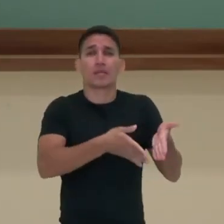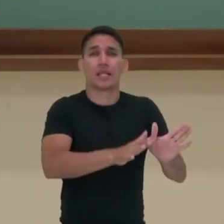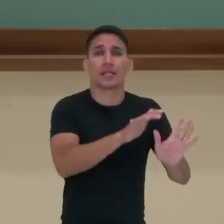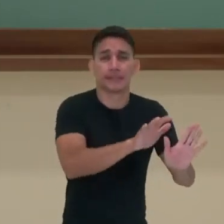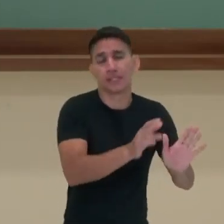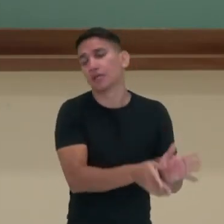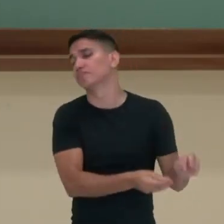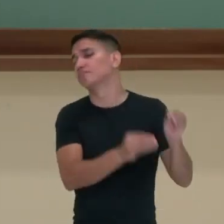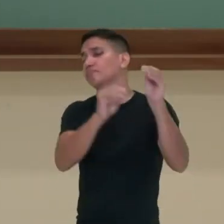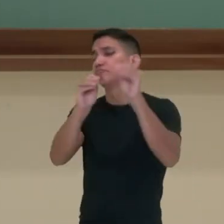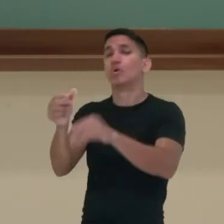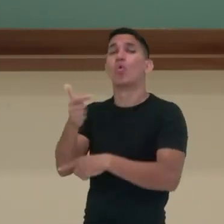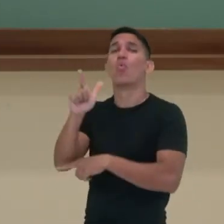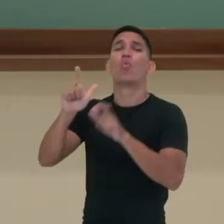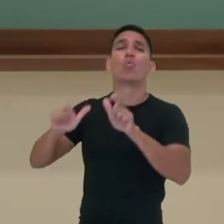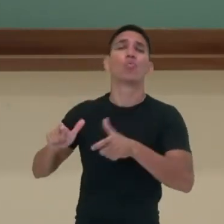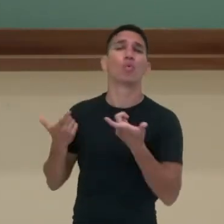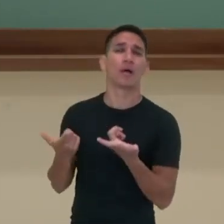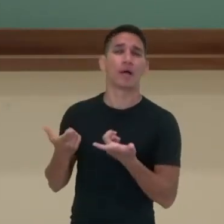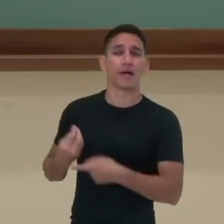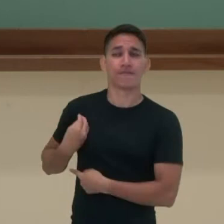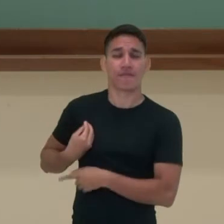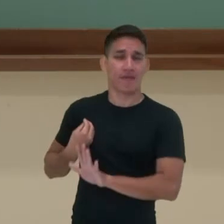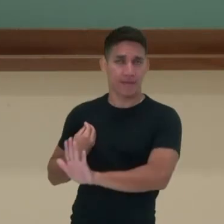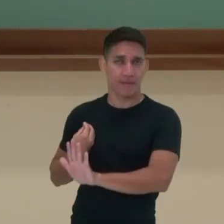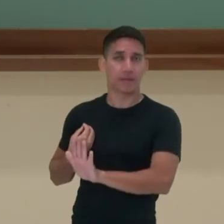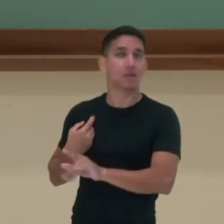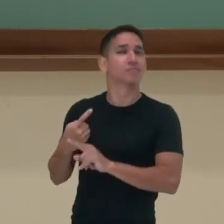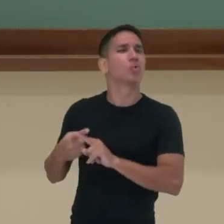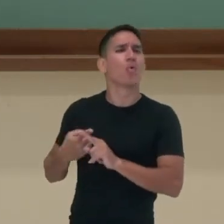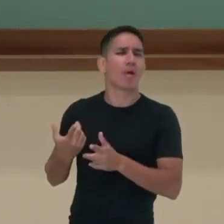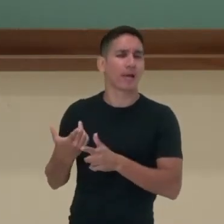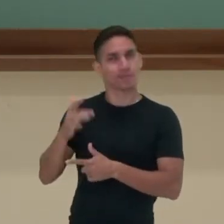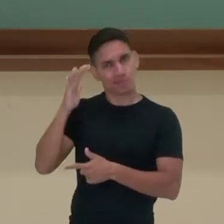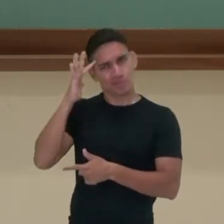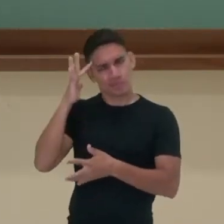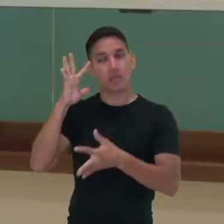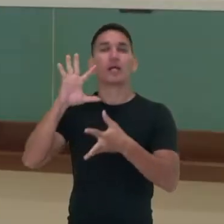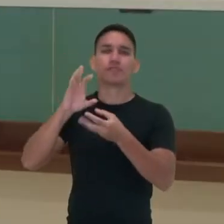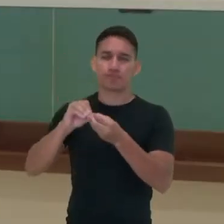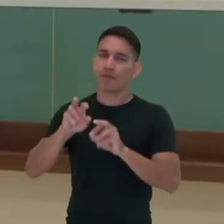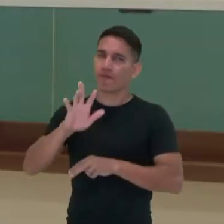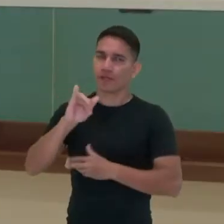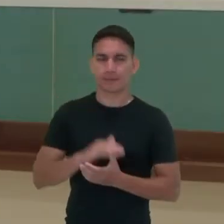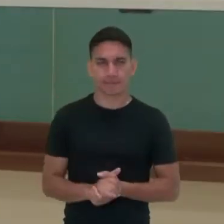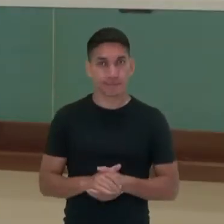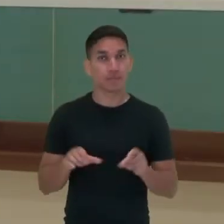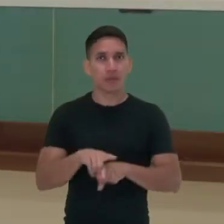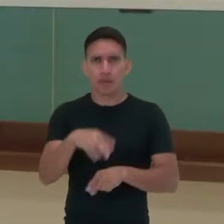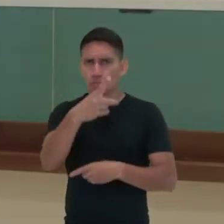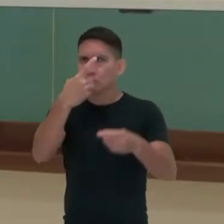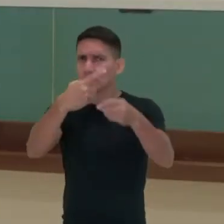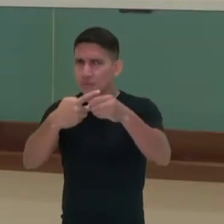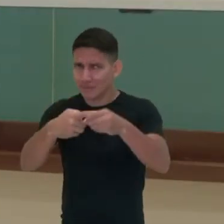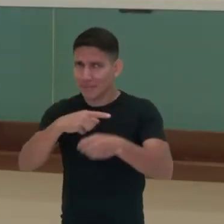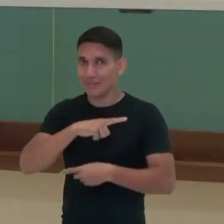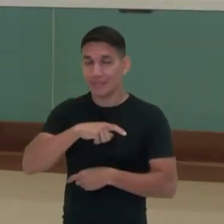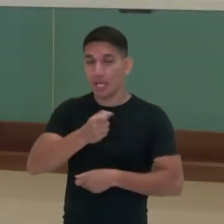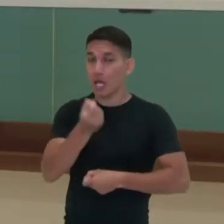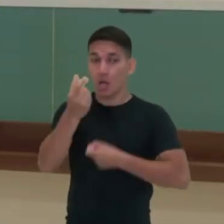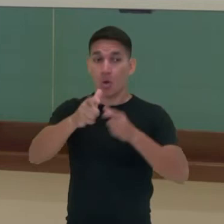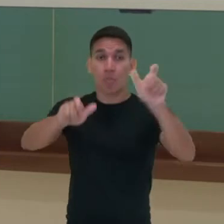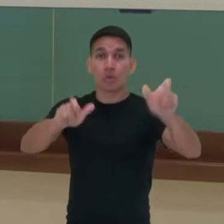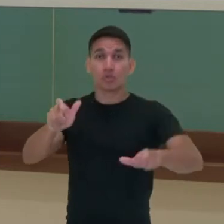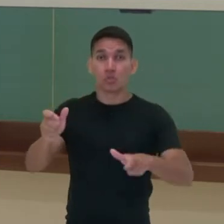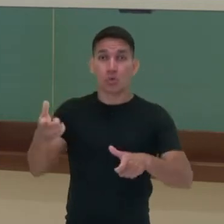em outro lugar, né? Então, tem motivos que nós vamos compreender. E também, na sua cidade, tem pessoas que vieram